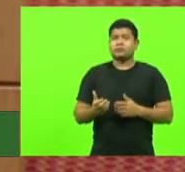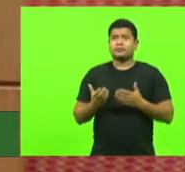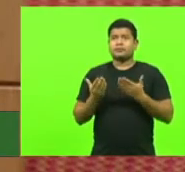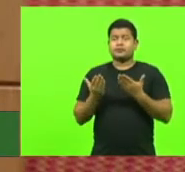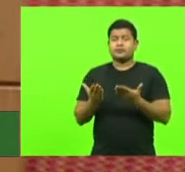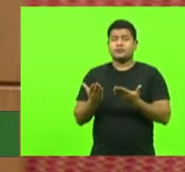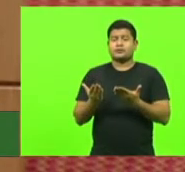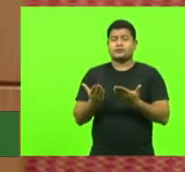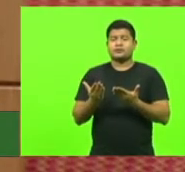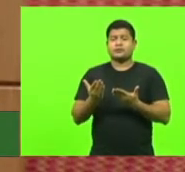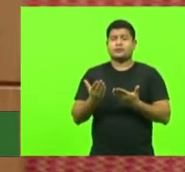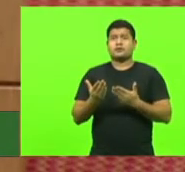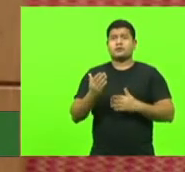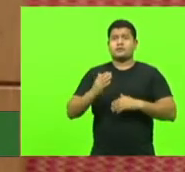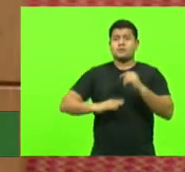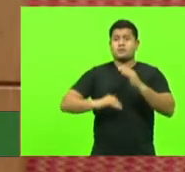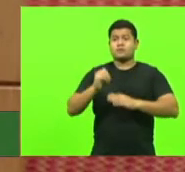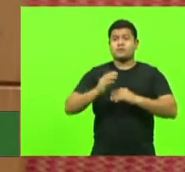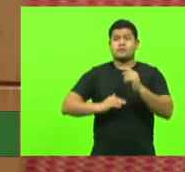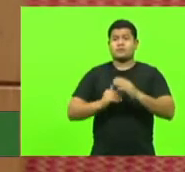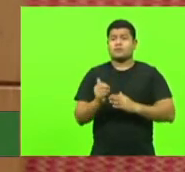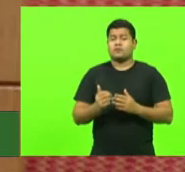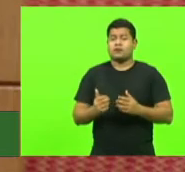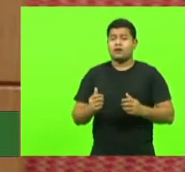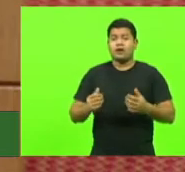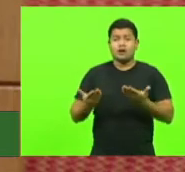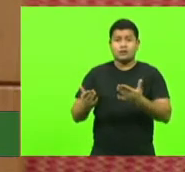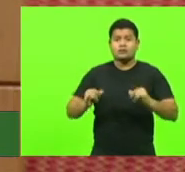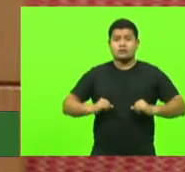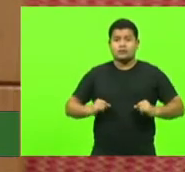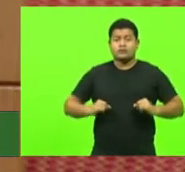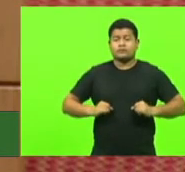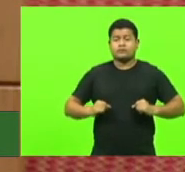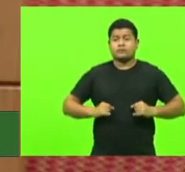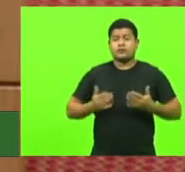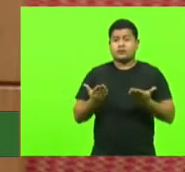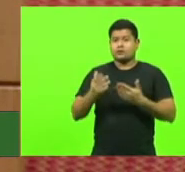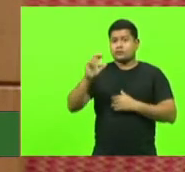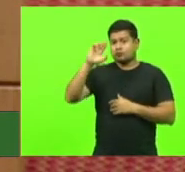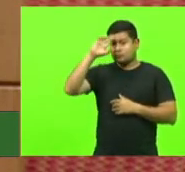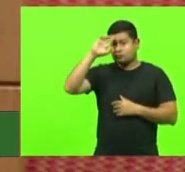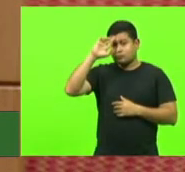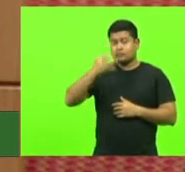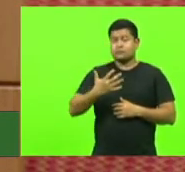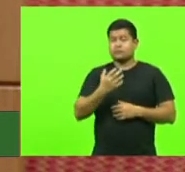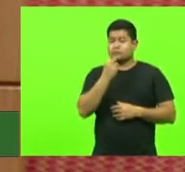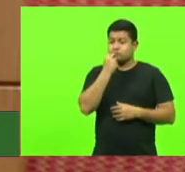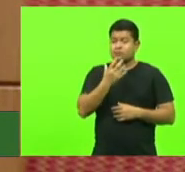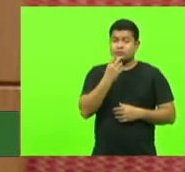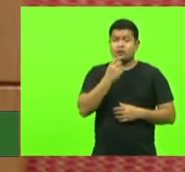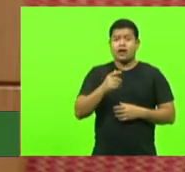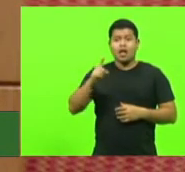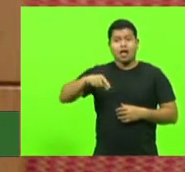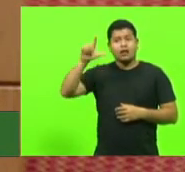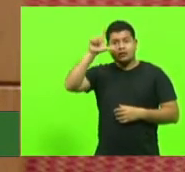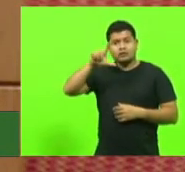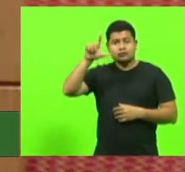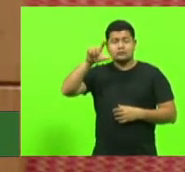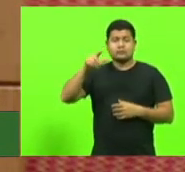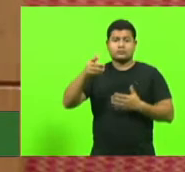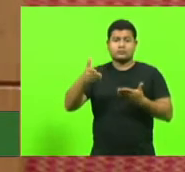está sofrendo são os catarinenses. Essa solução que foi encontrada é lógica. Eu vi aí